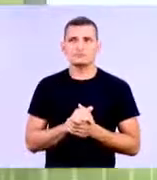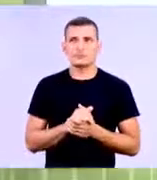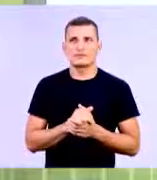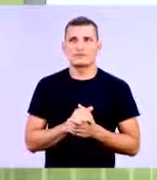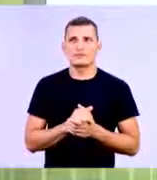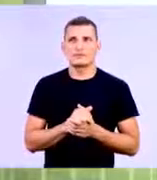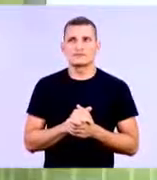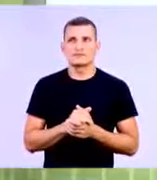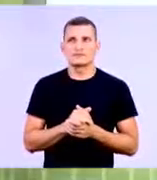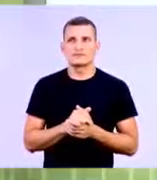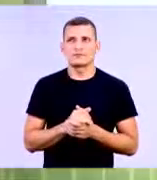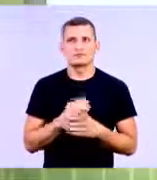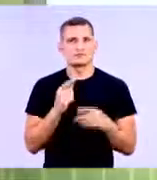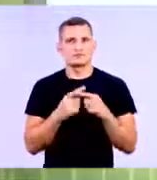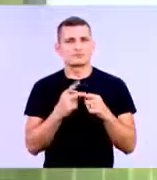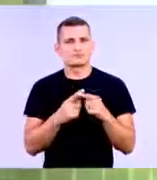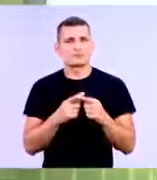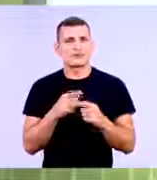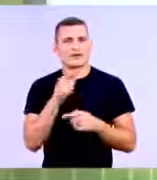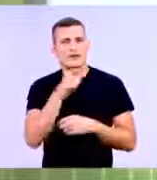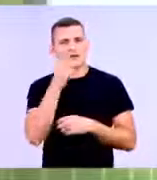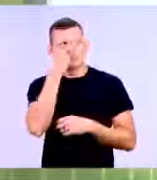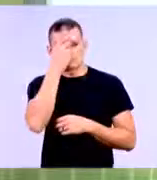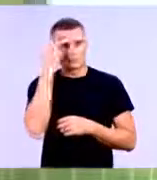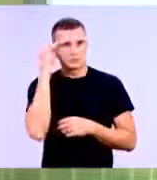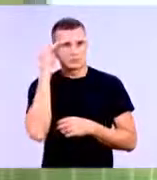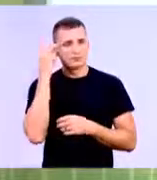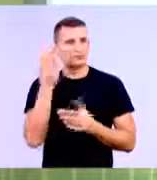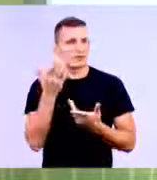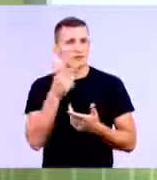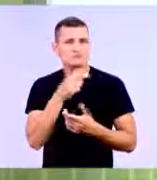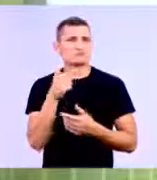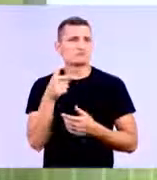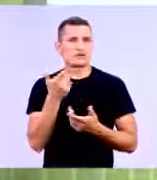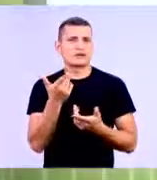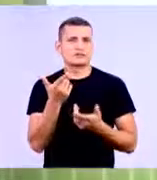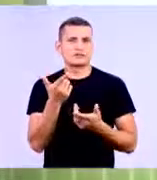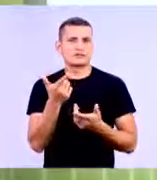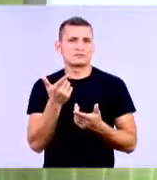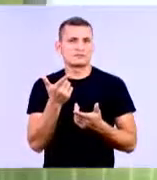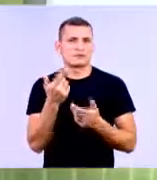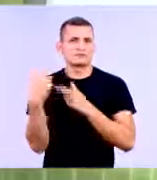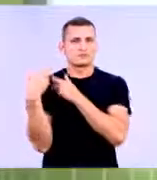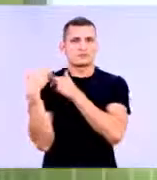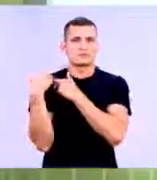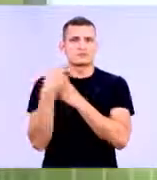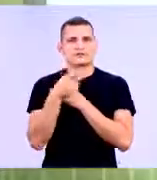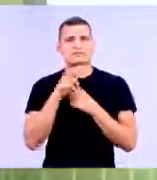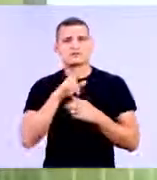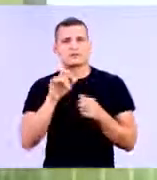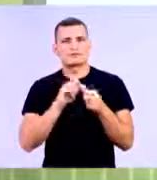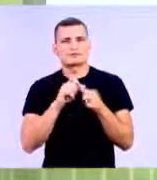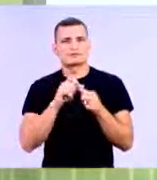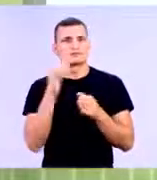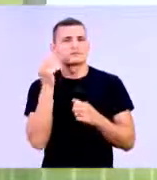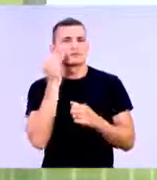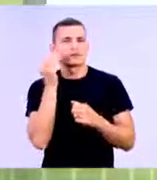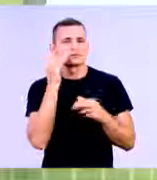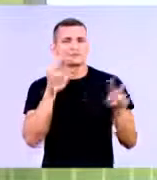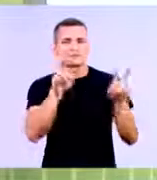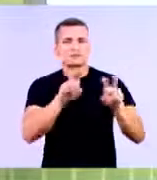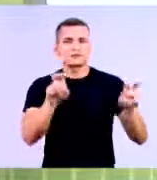lá, aquela pessoa às vezes é um tanto quanto inconsequente e ele vai fazer teste na máquina da